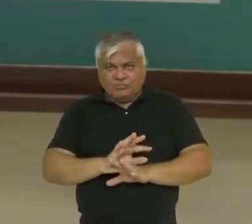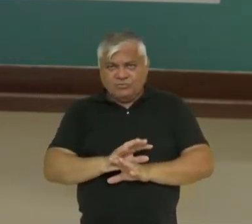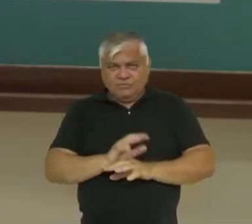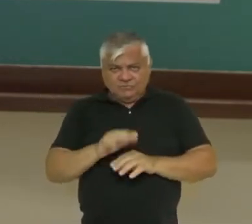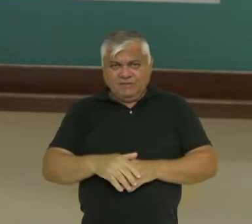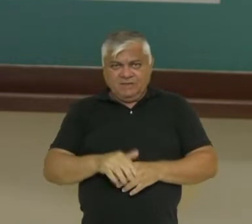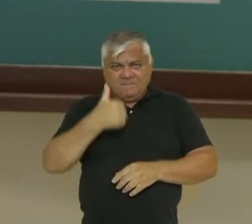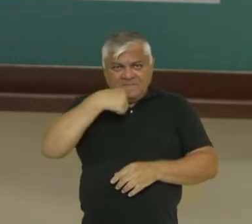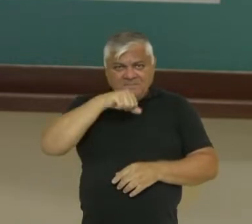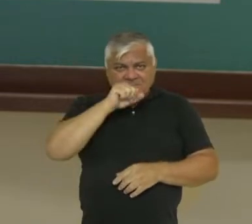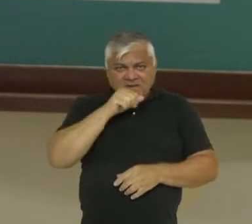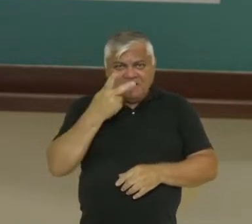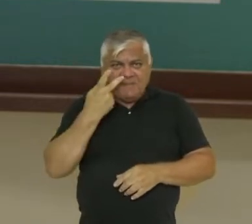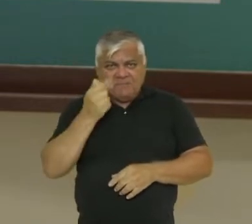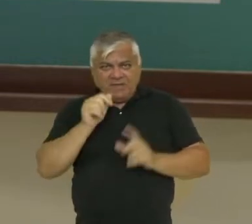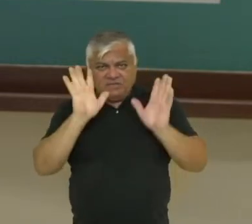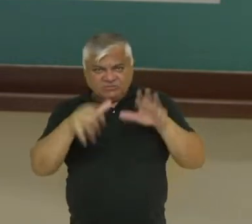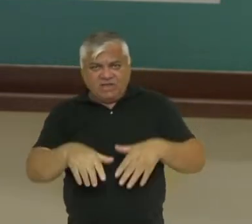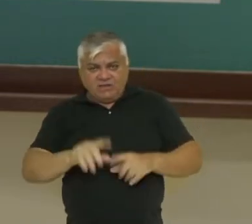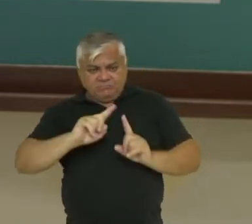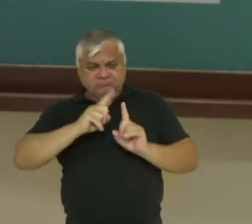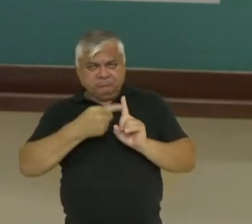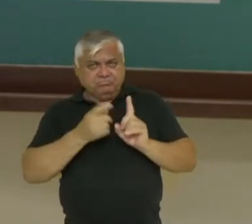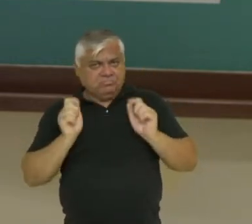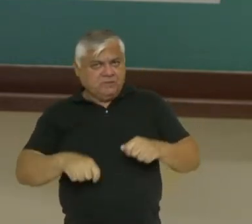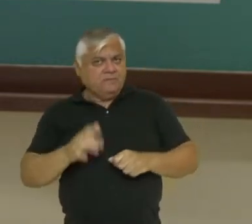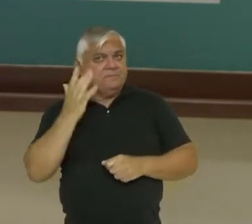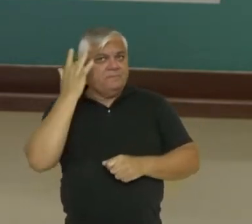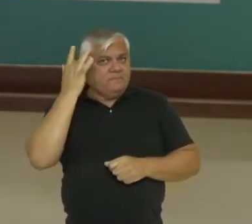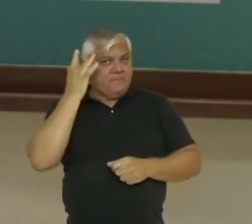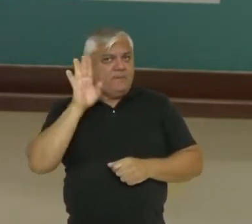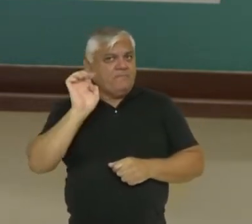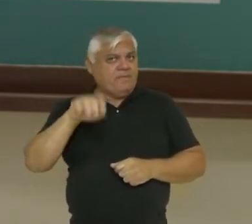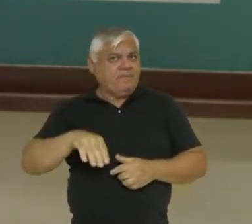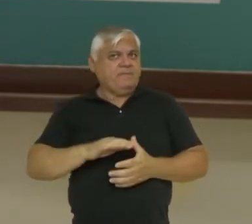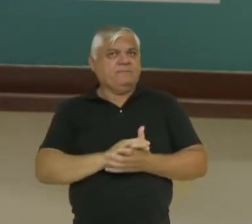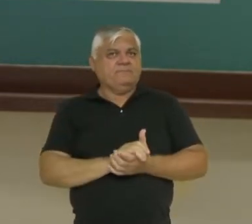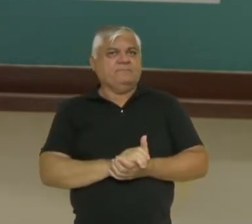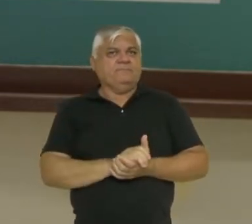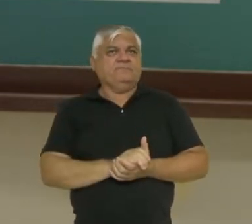para assumir uma criança na sua vida? Pensa bem.